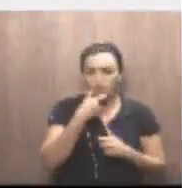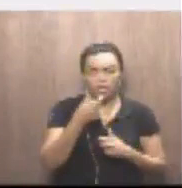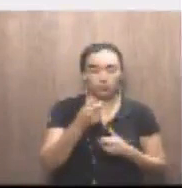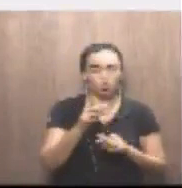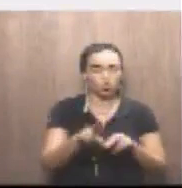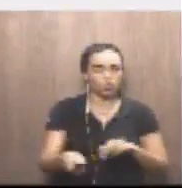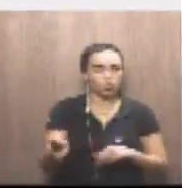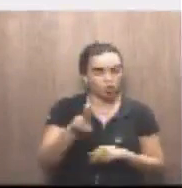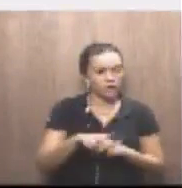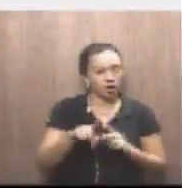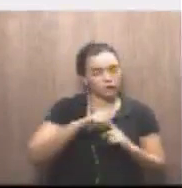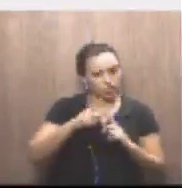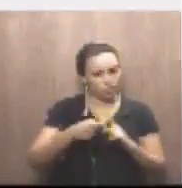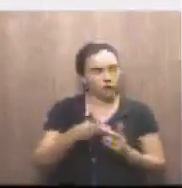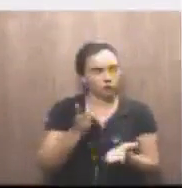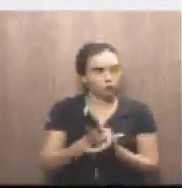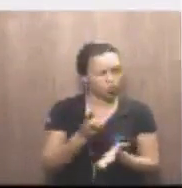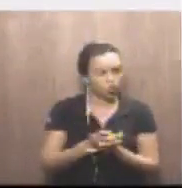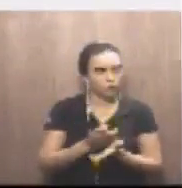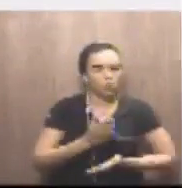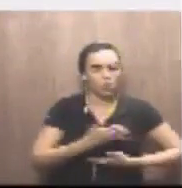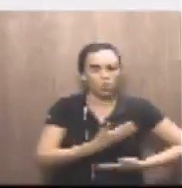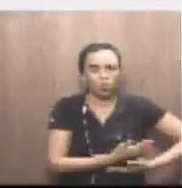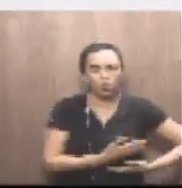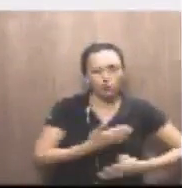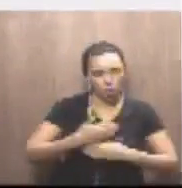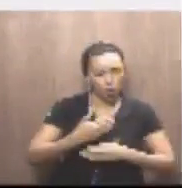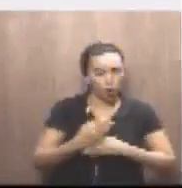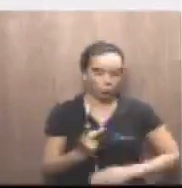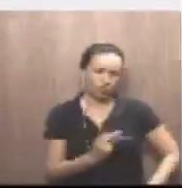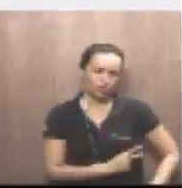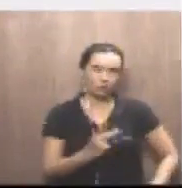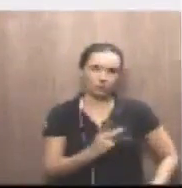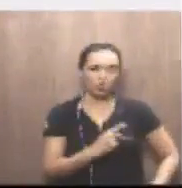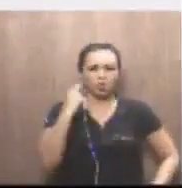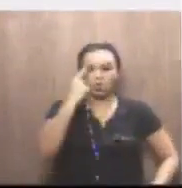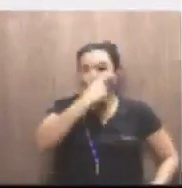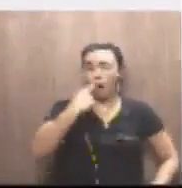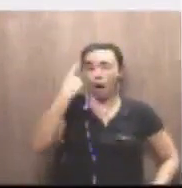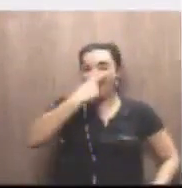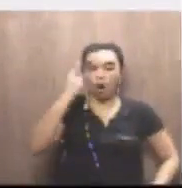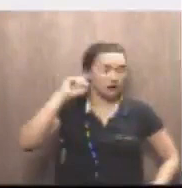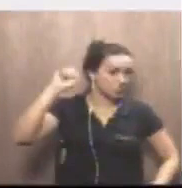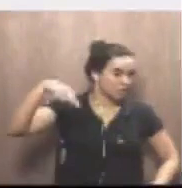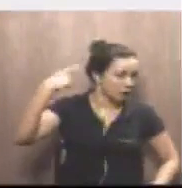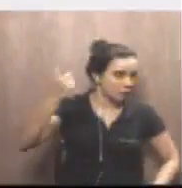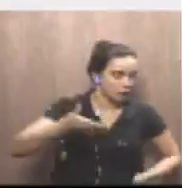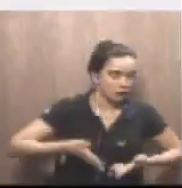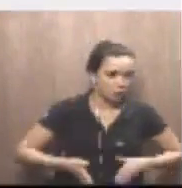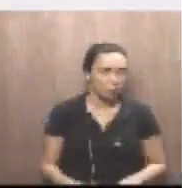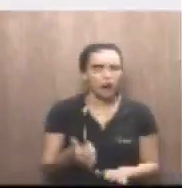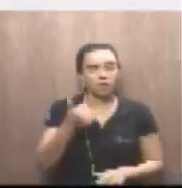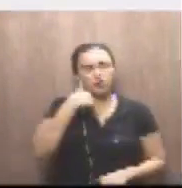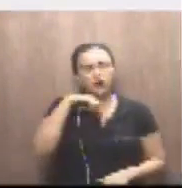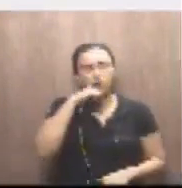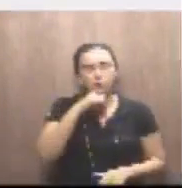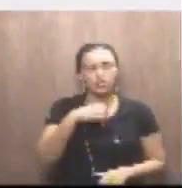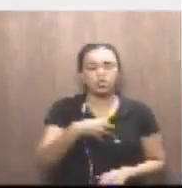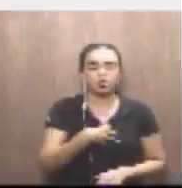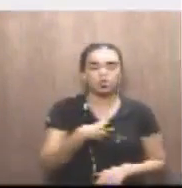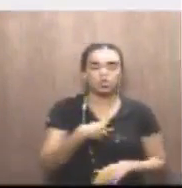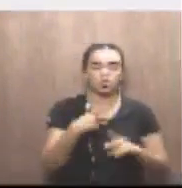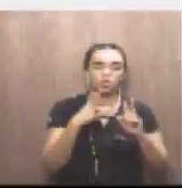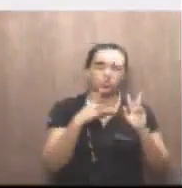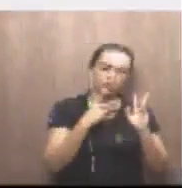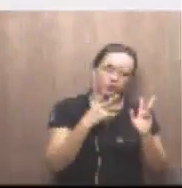rotina nos partos continuam agindo no corpo da mãe e do bebê por horas após o parto, fazendo com que a mãe esteja sedada no momento de